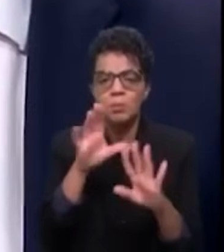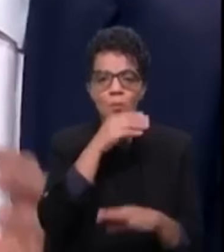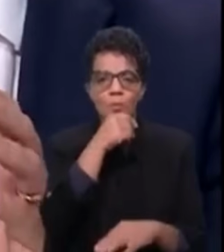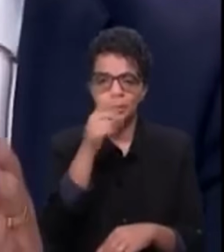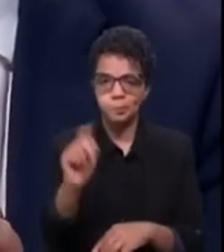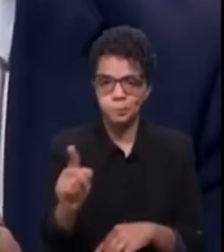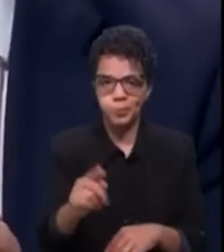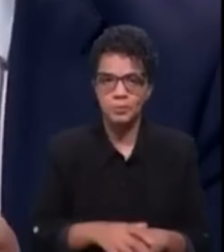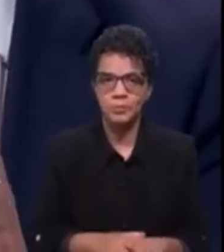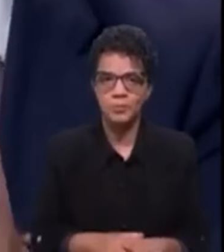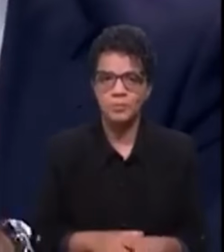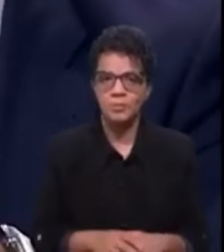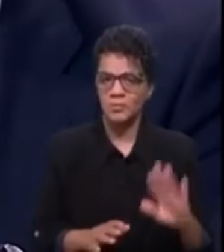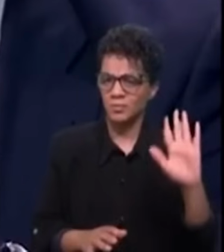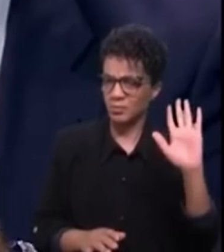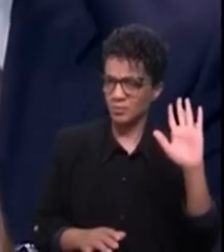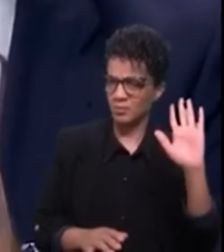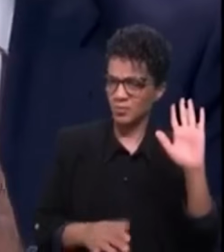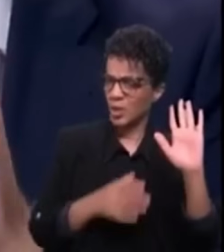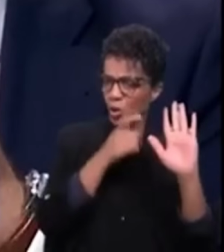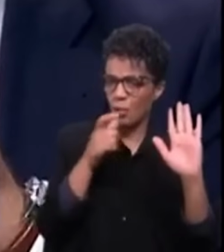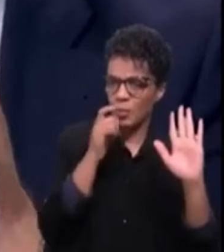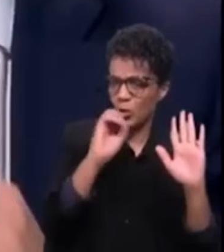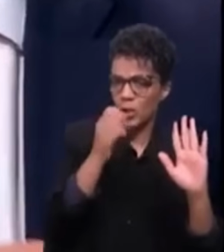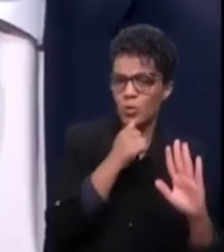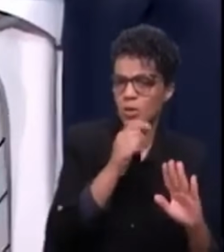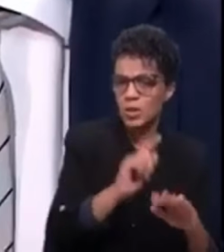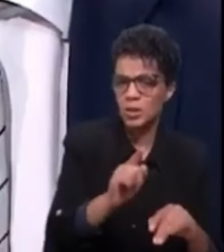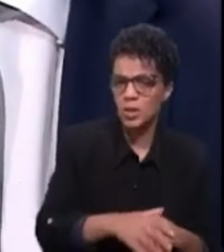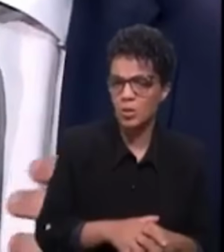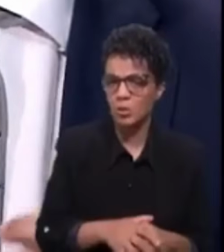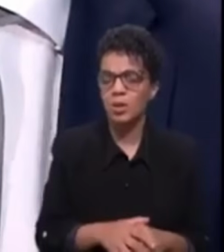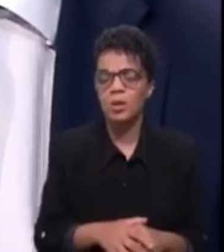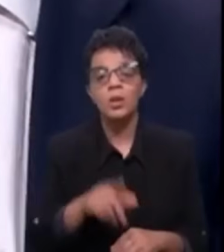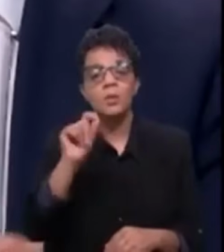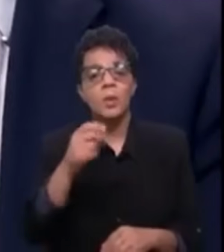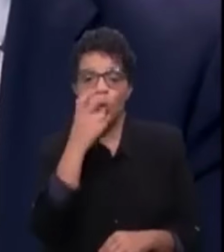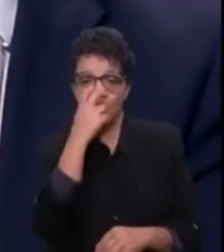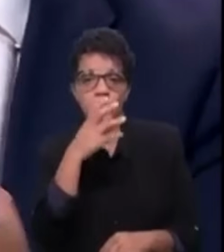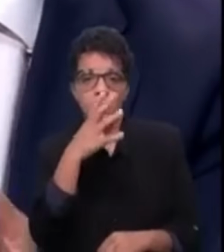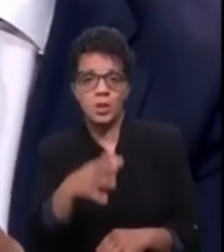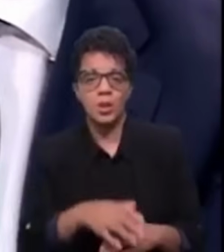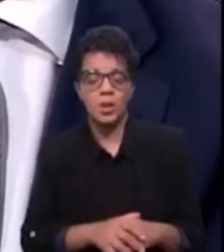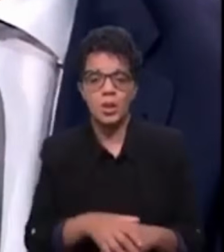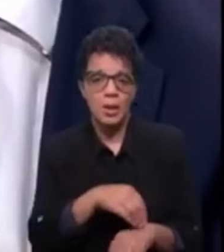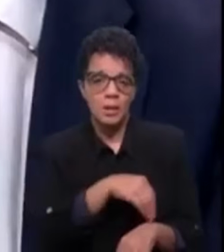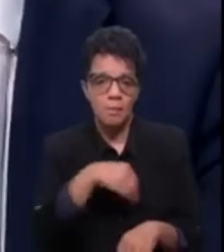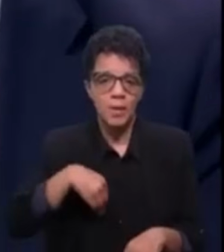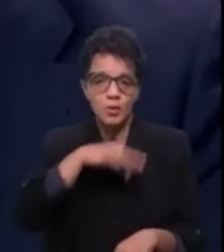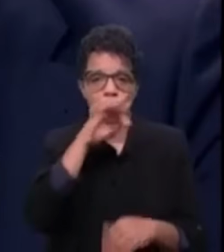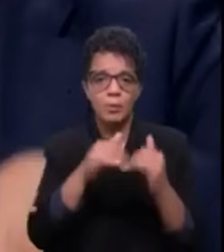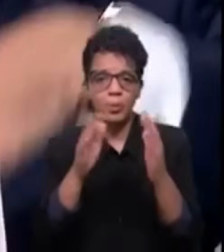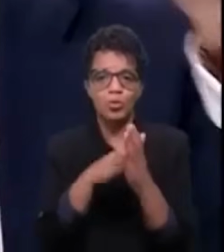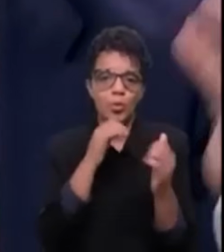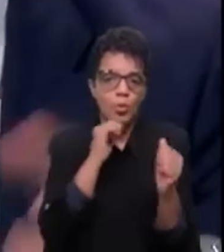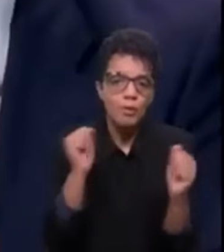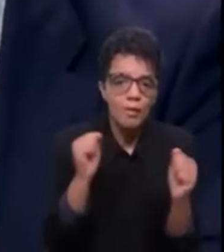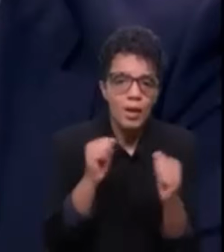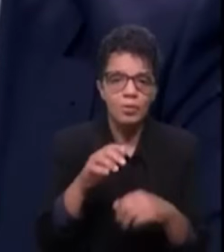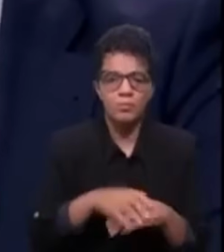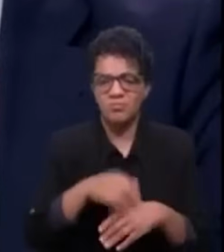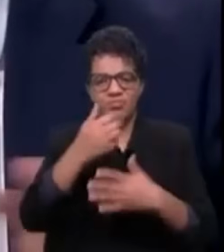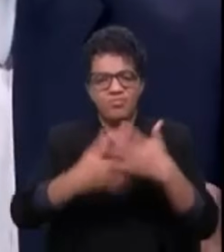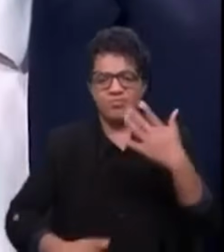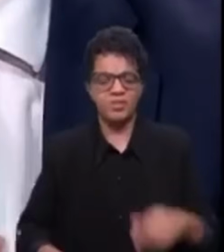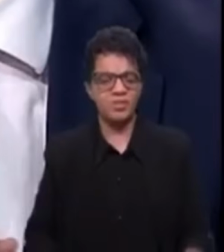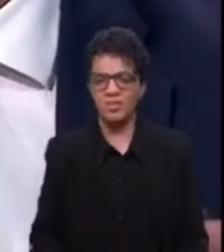segurança Isto é muito curioso é muito curioso que o luí Montenegro diga isso como também é curioso que diga vai ter médicos para família para todos no inverno e vai ter não sei quê quer